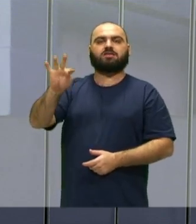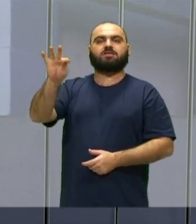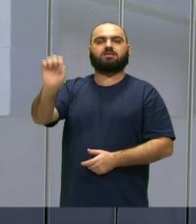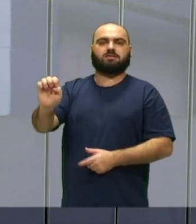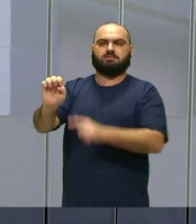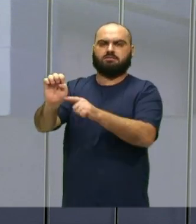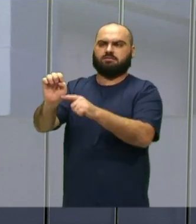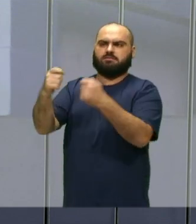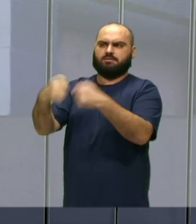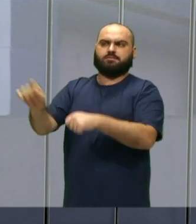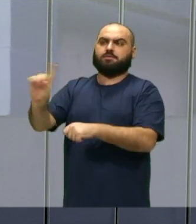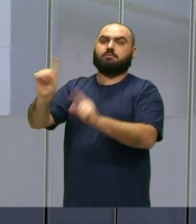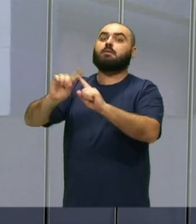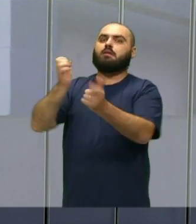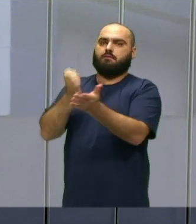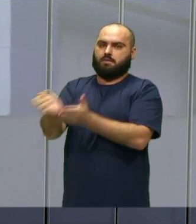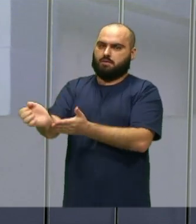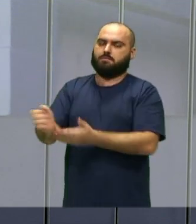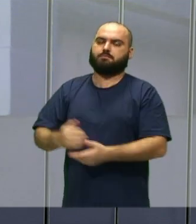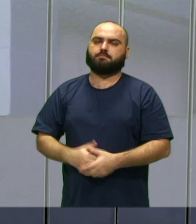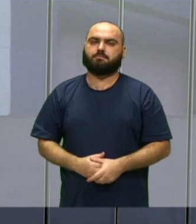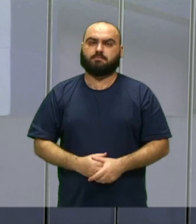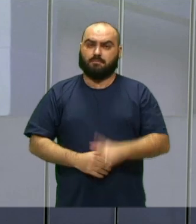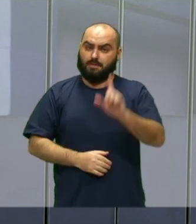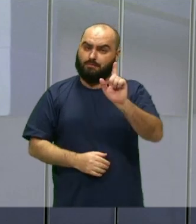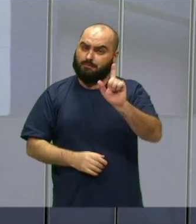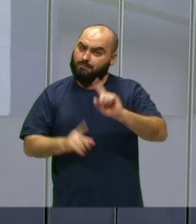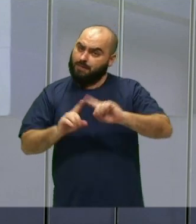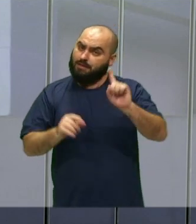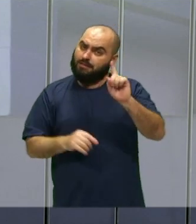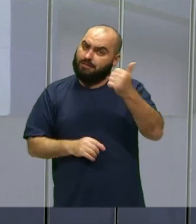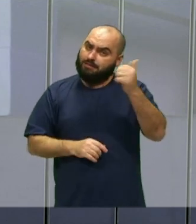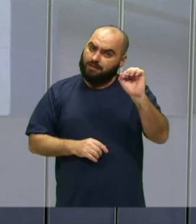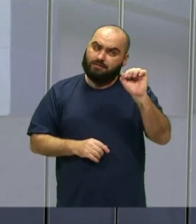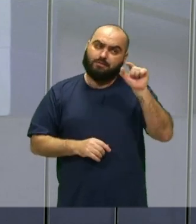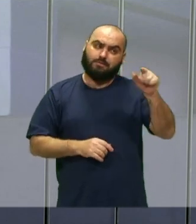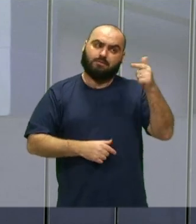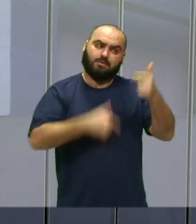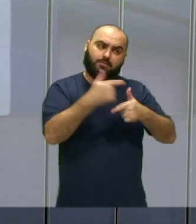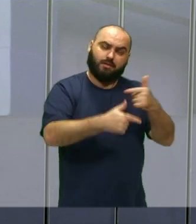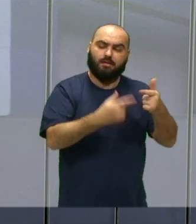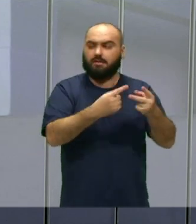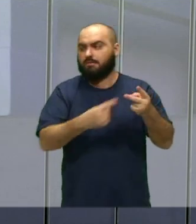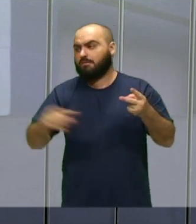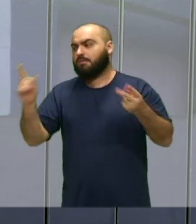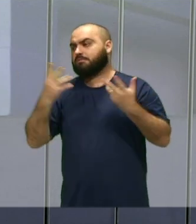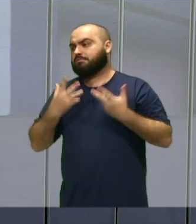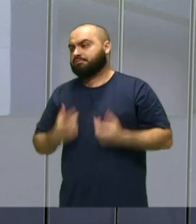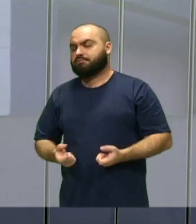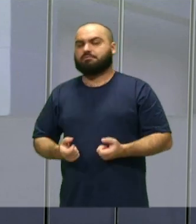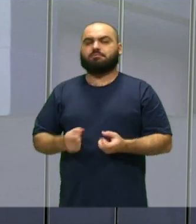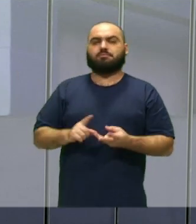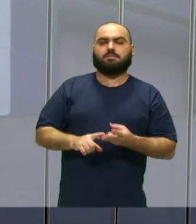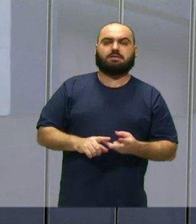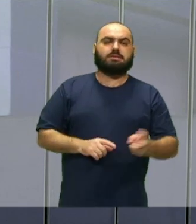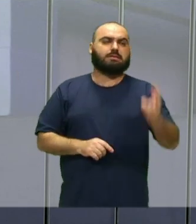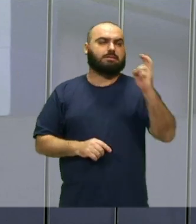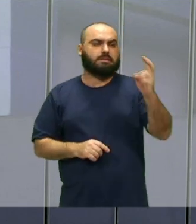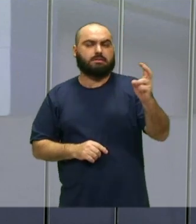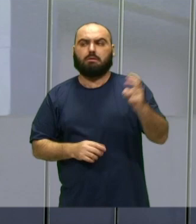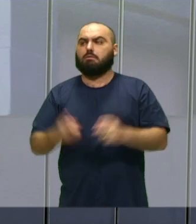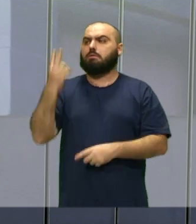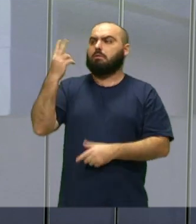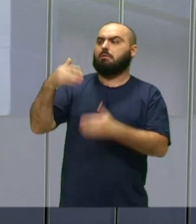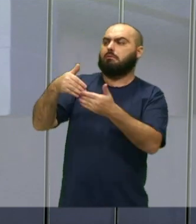também não precisavam, mas são efetivos. Só que são 10, só que quando um trabalha, o outro descansa, então esse 10 vai 5, 12, estão afastados. No final